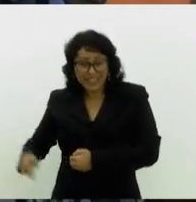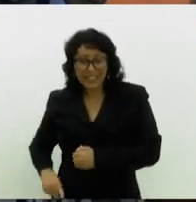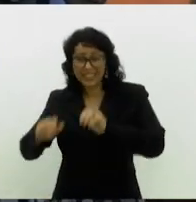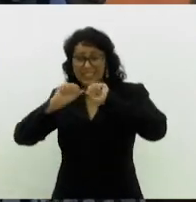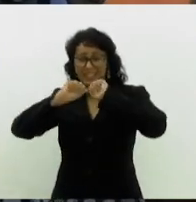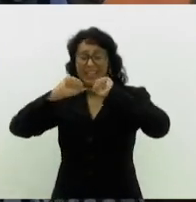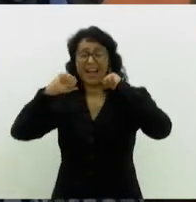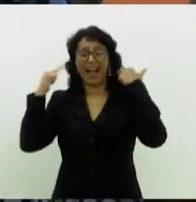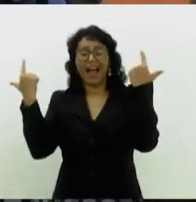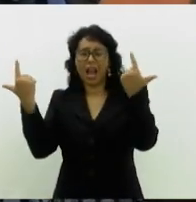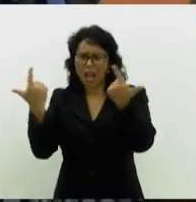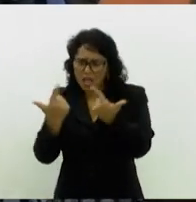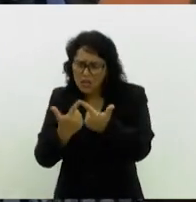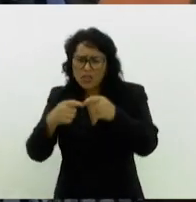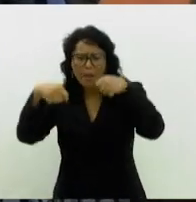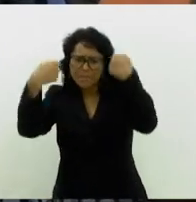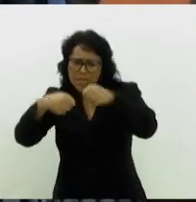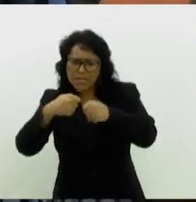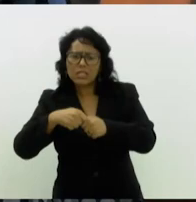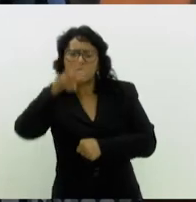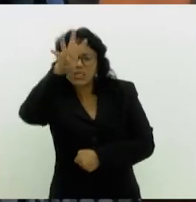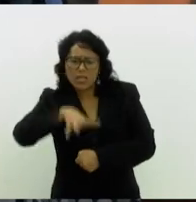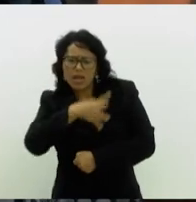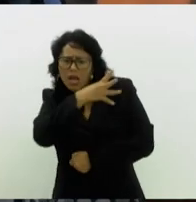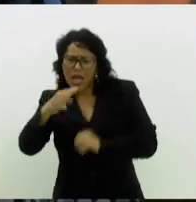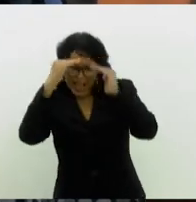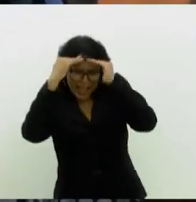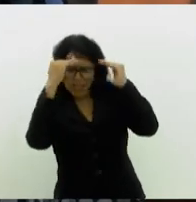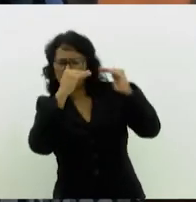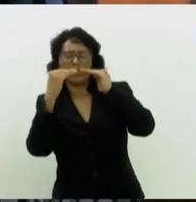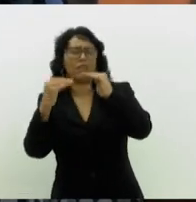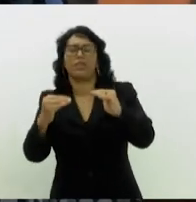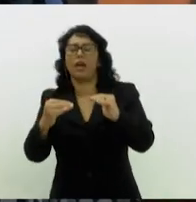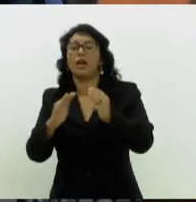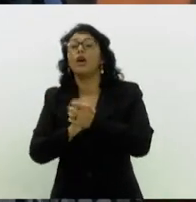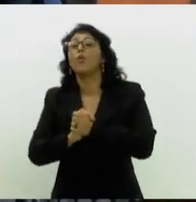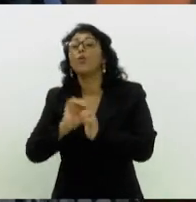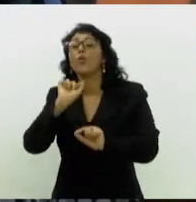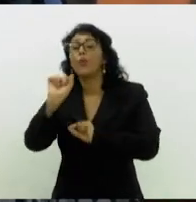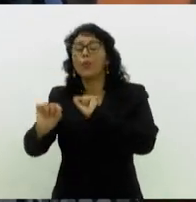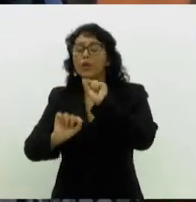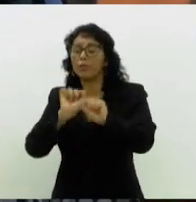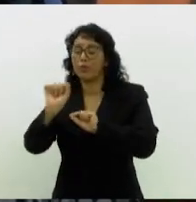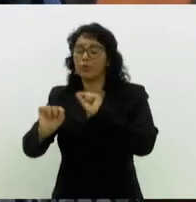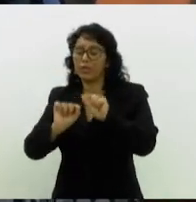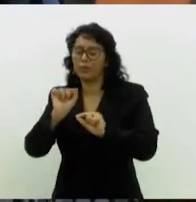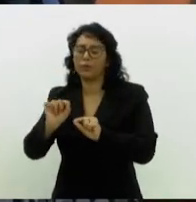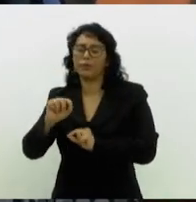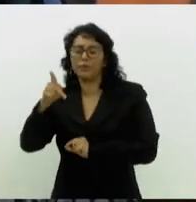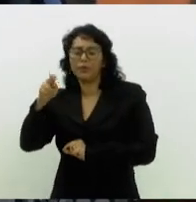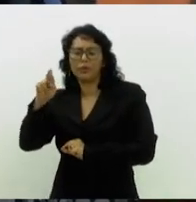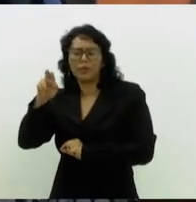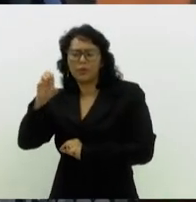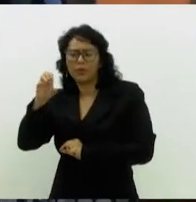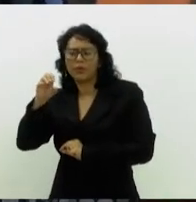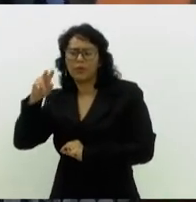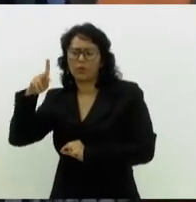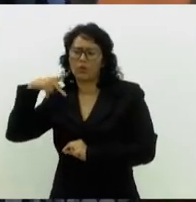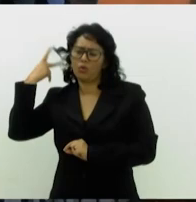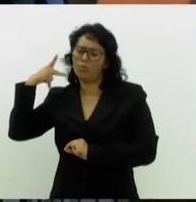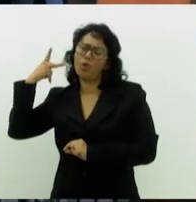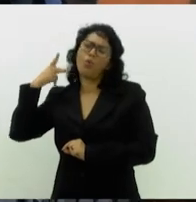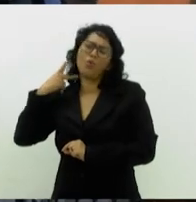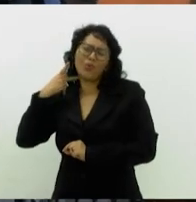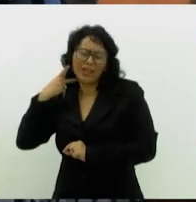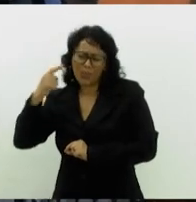calendário O Procurador Geral de Justiça do Estado do Rio de Janeiro não estaria respeitando o calendário o